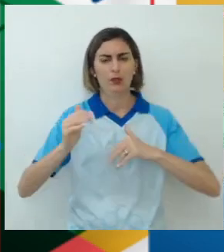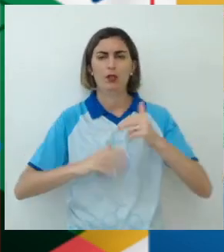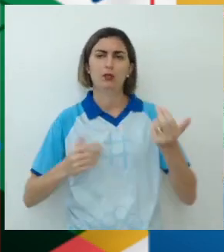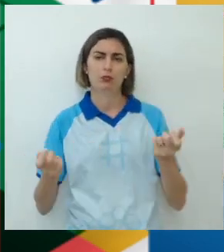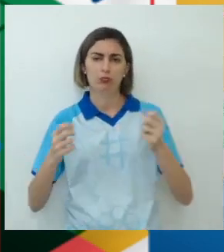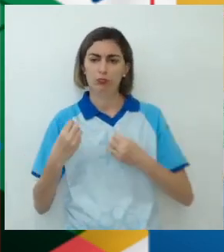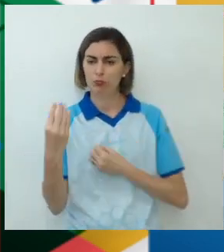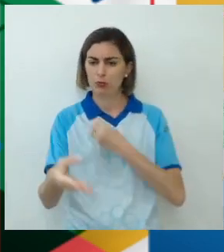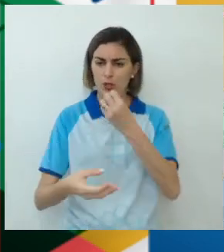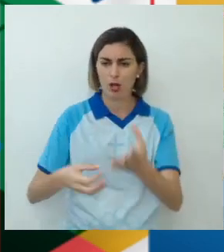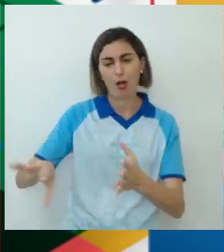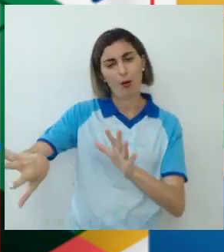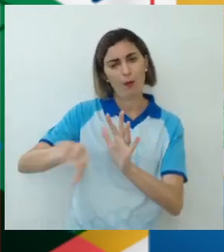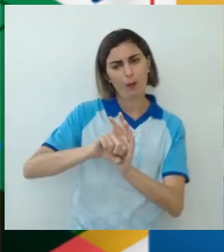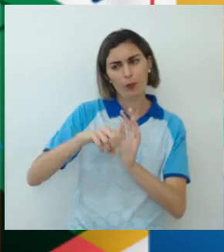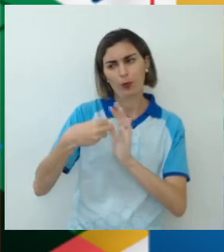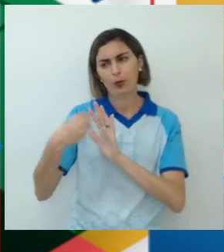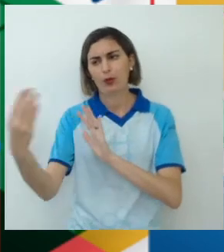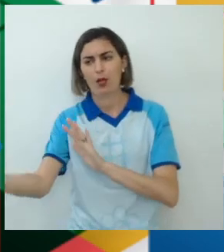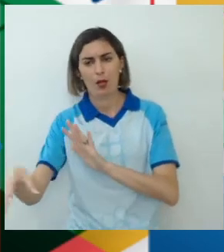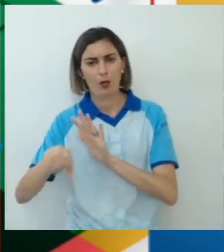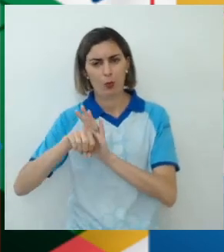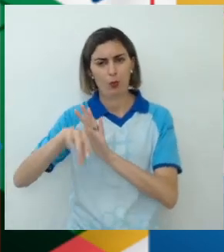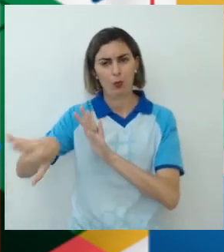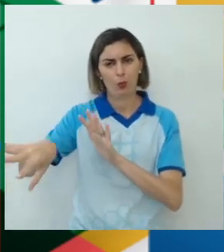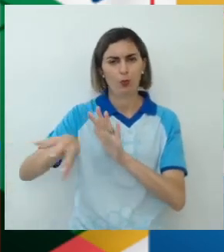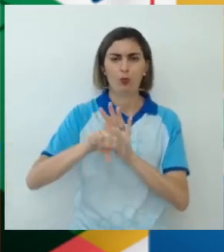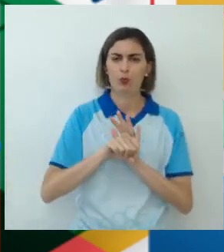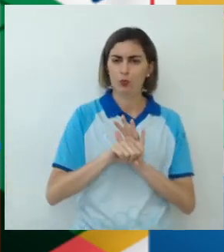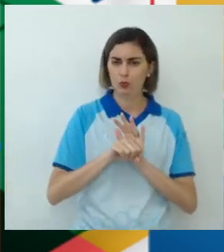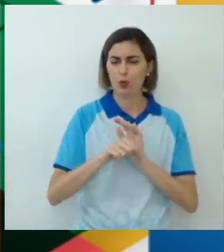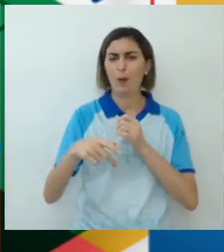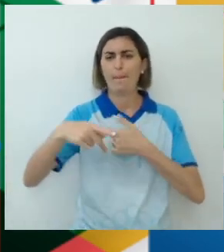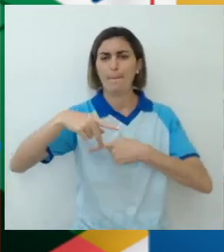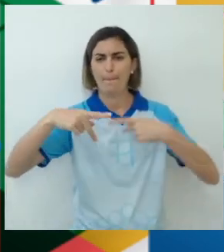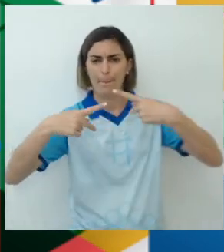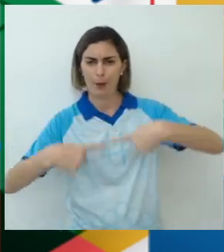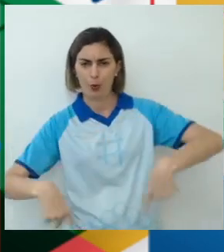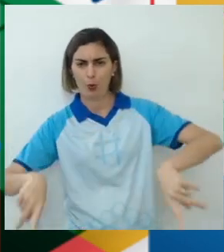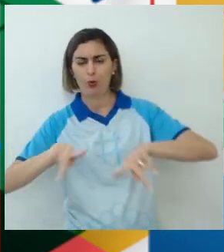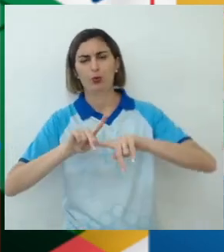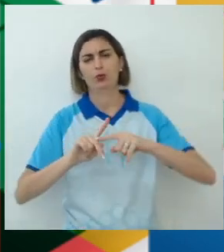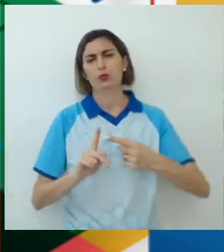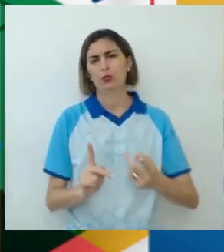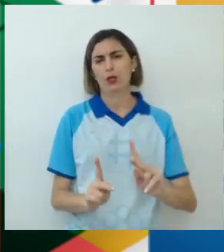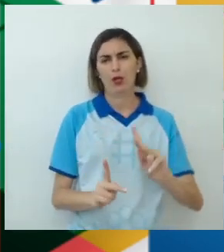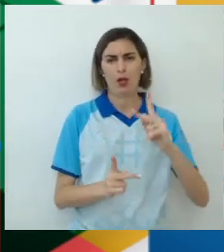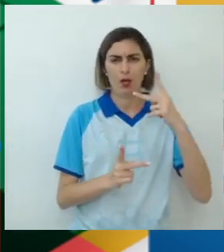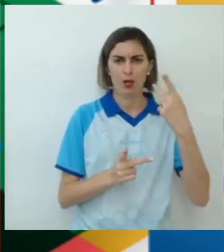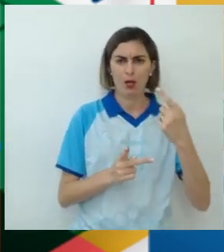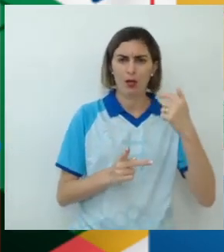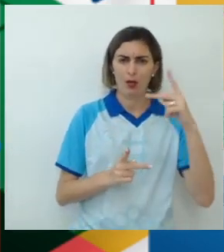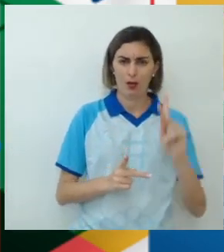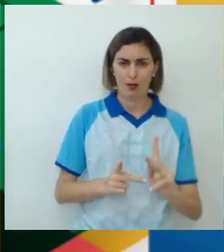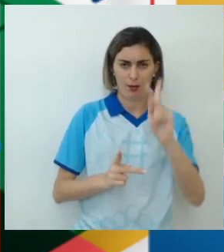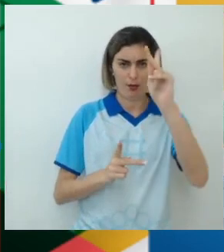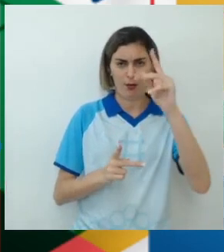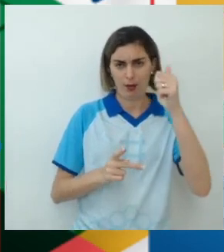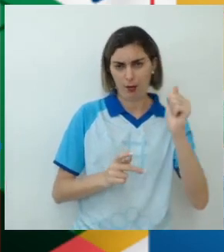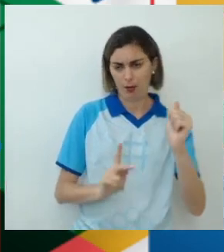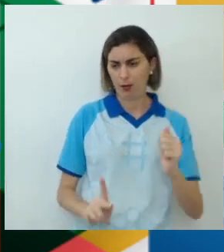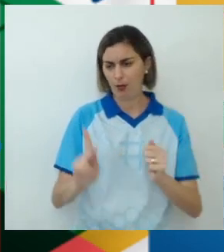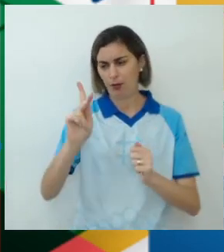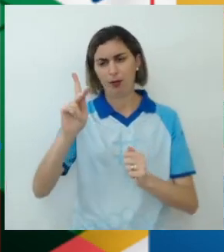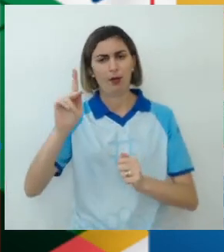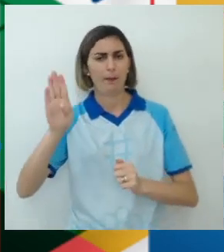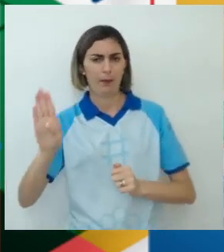de doar ou receber prótons e seus respectivos valores de Ka e Kb. Com base